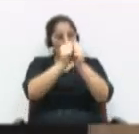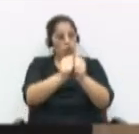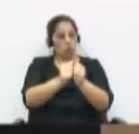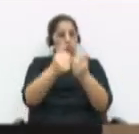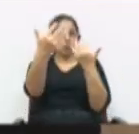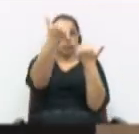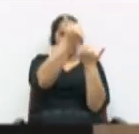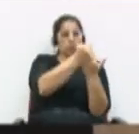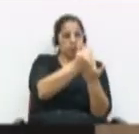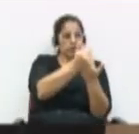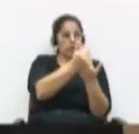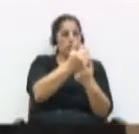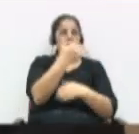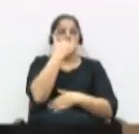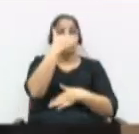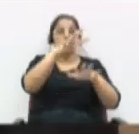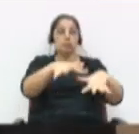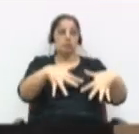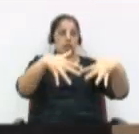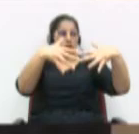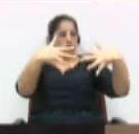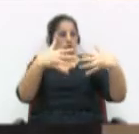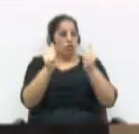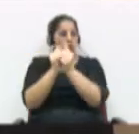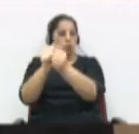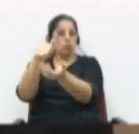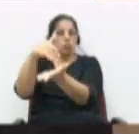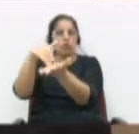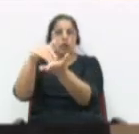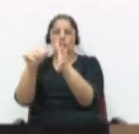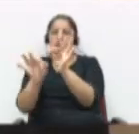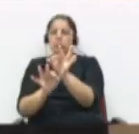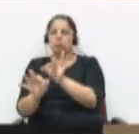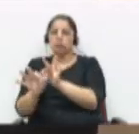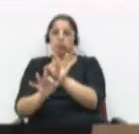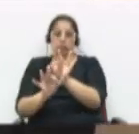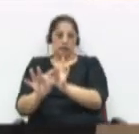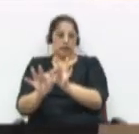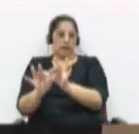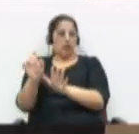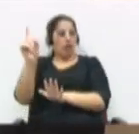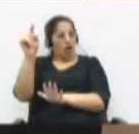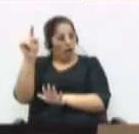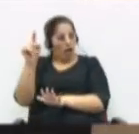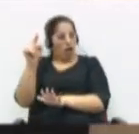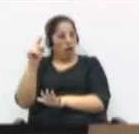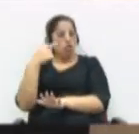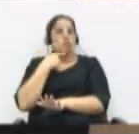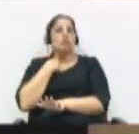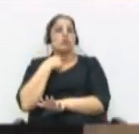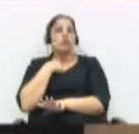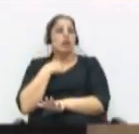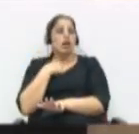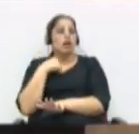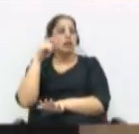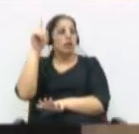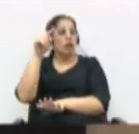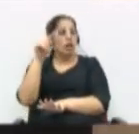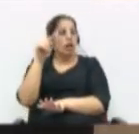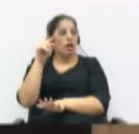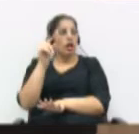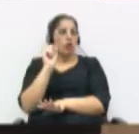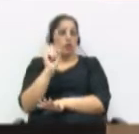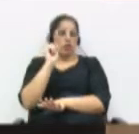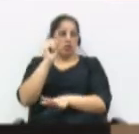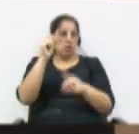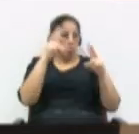e solicitei uma audiência com o secretário de Planejamento. É esse o nosso desejo. Nós não estamos aqui